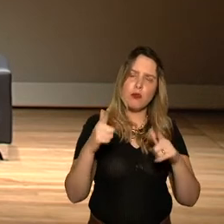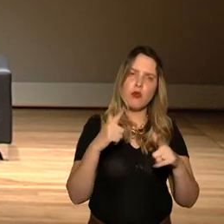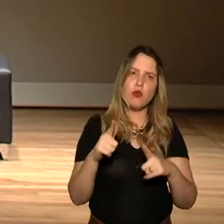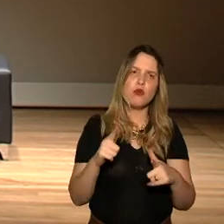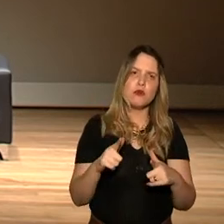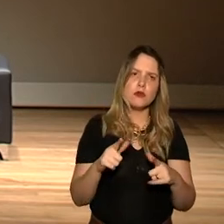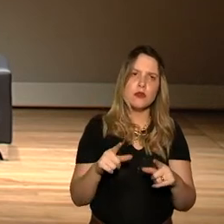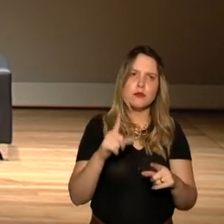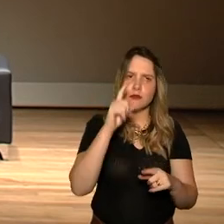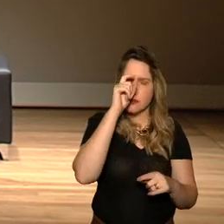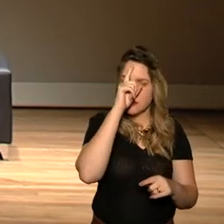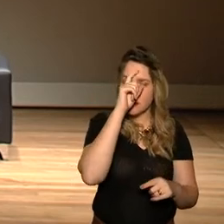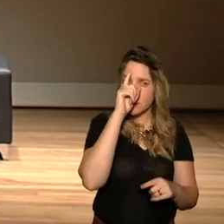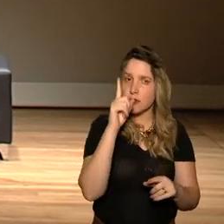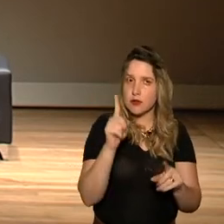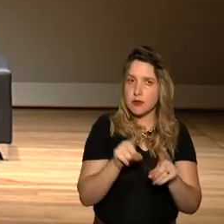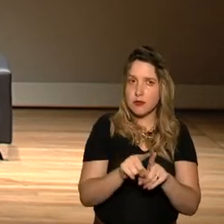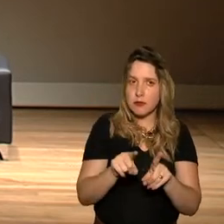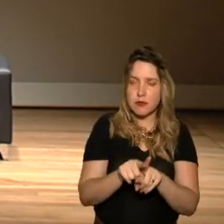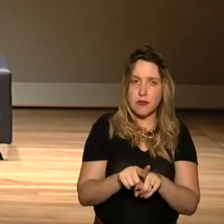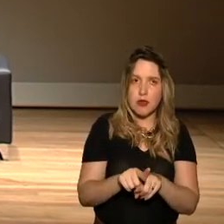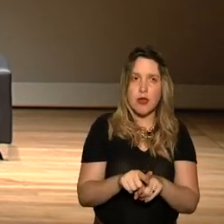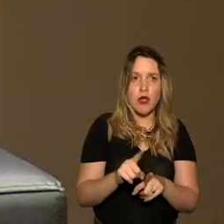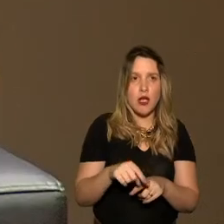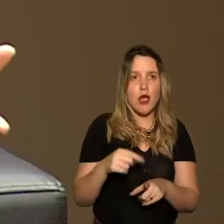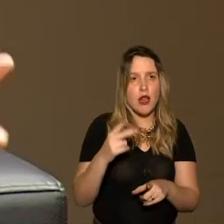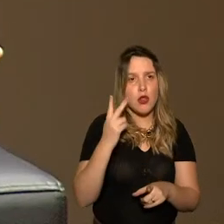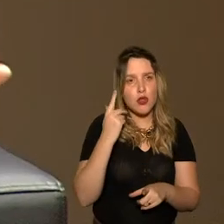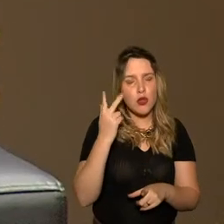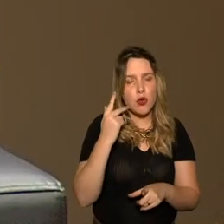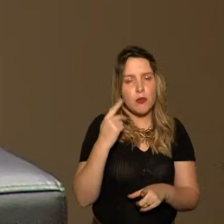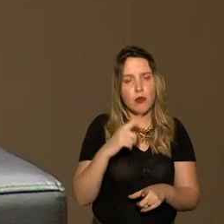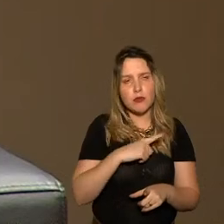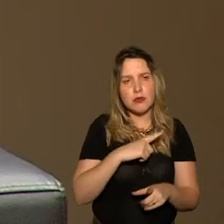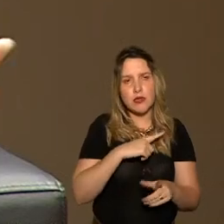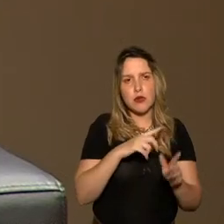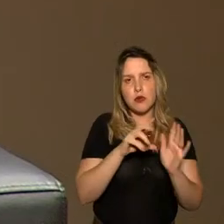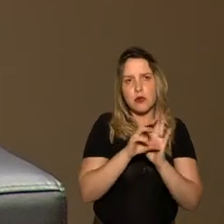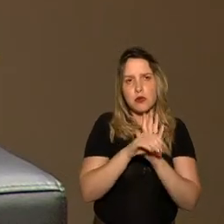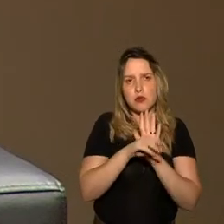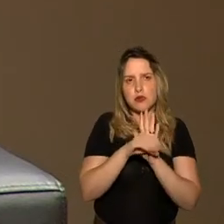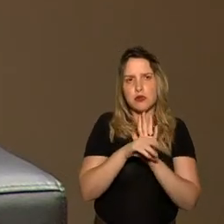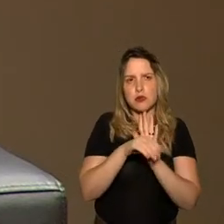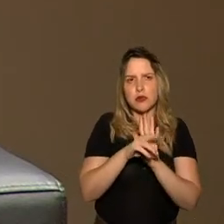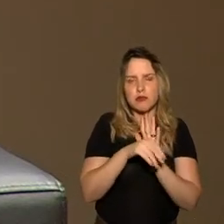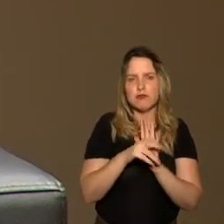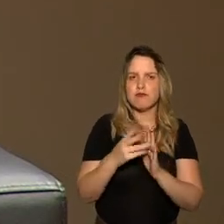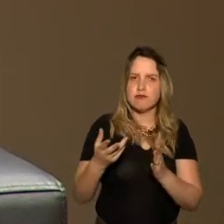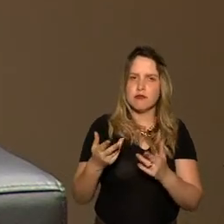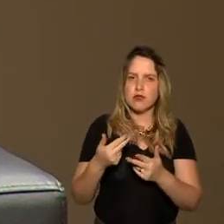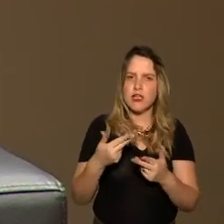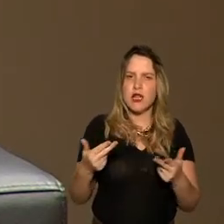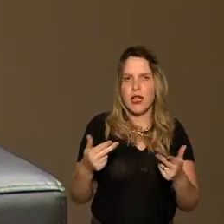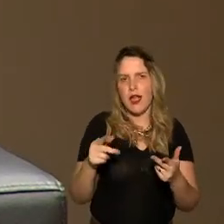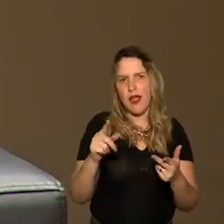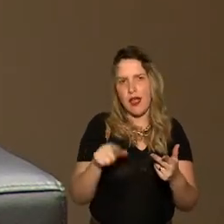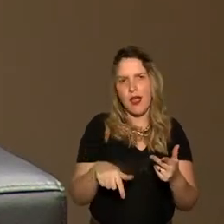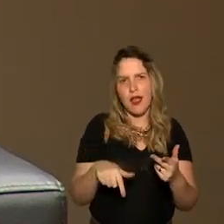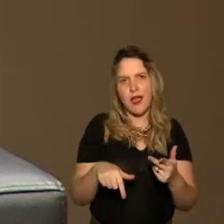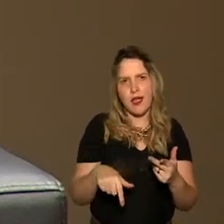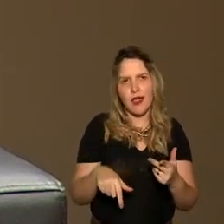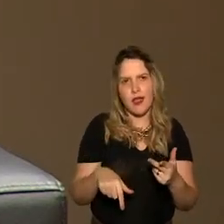que complemente aquele ensino formal dentro do campo não formal Acho que são relações extremamente